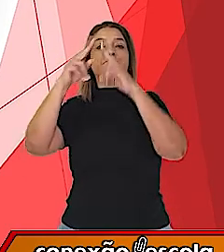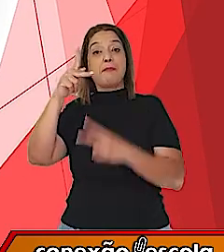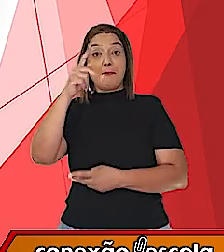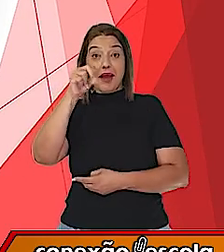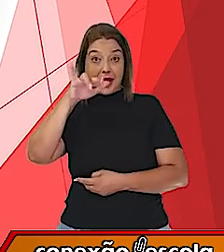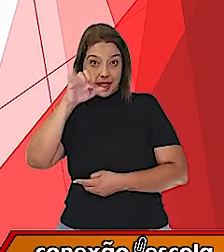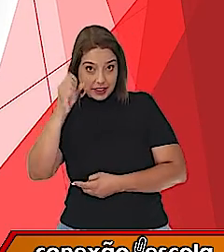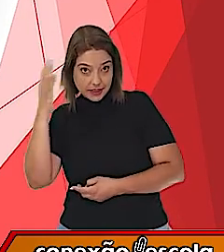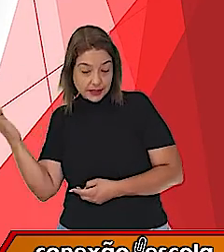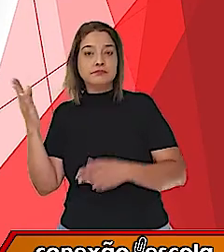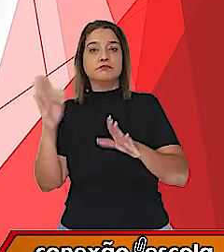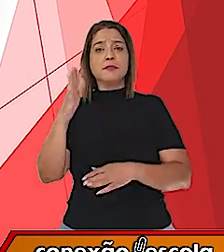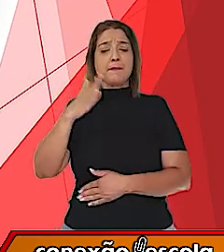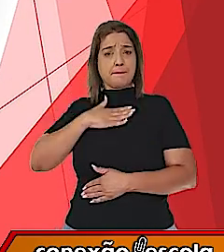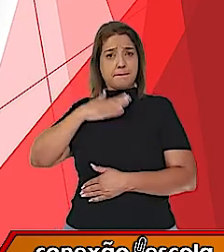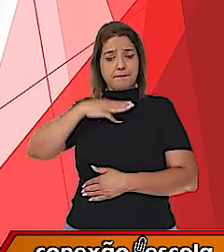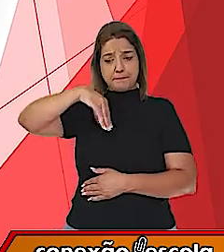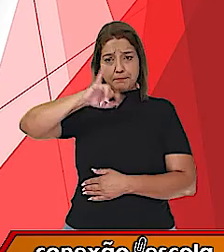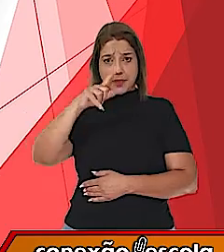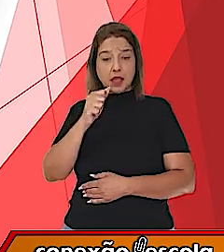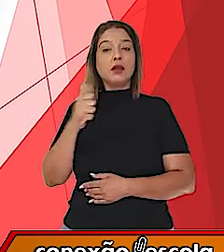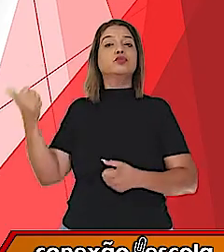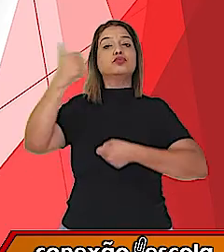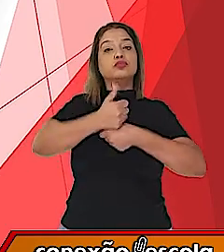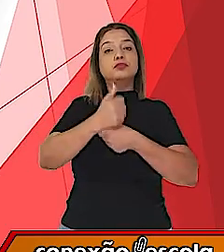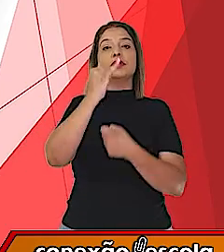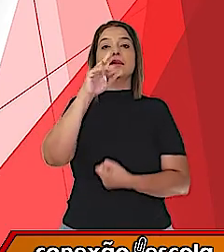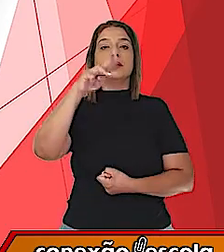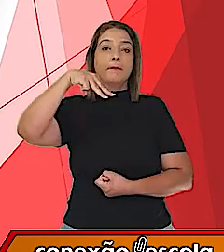minha, determina o substantivo comum, irmã.